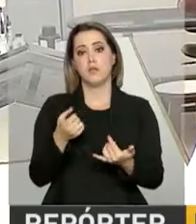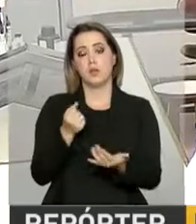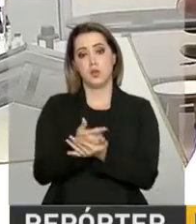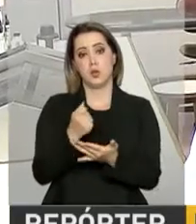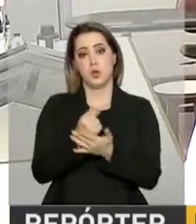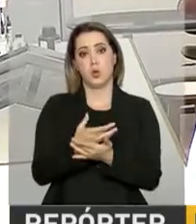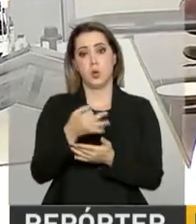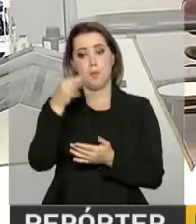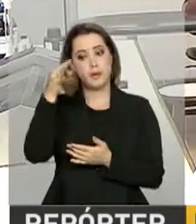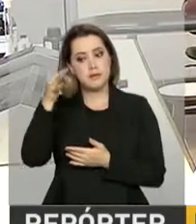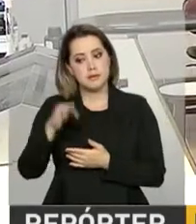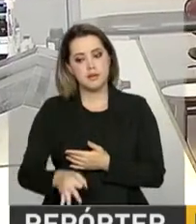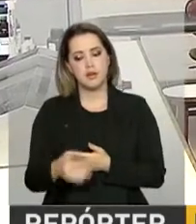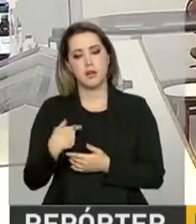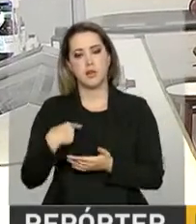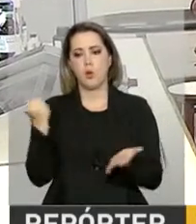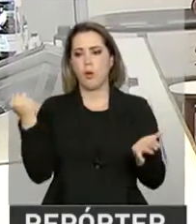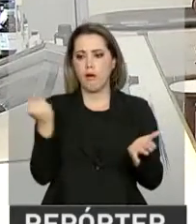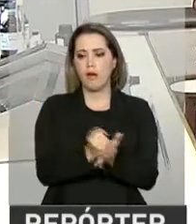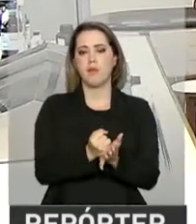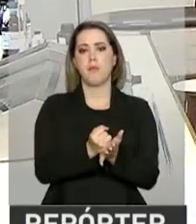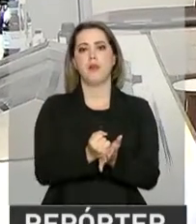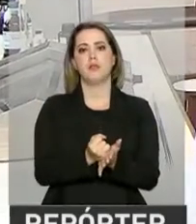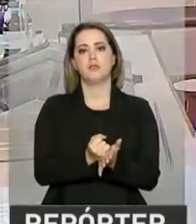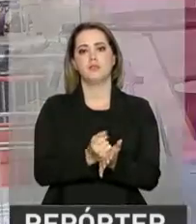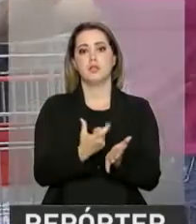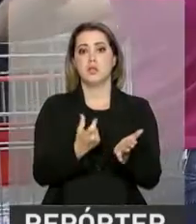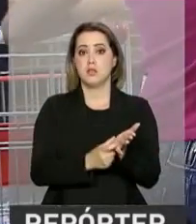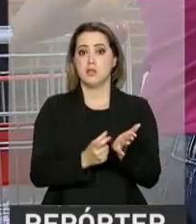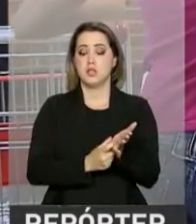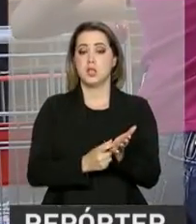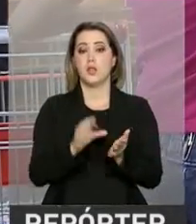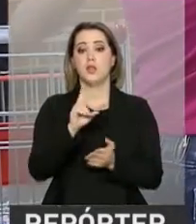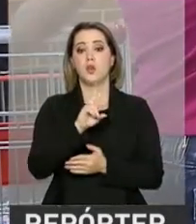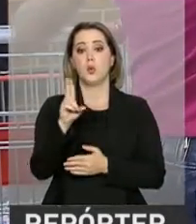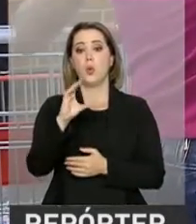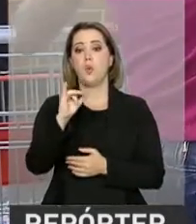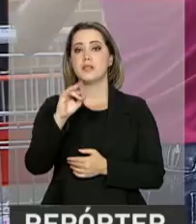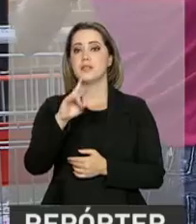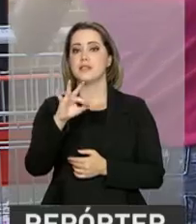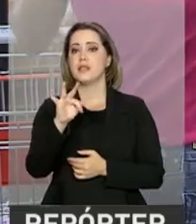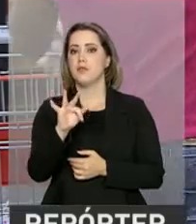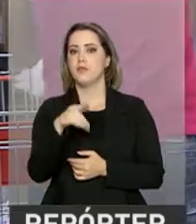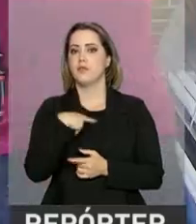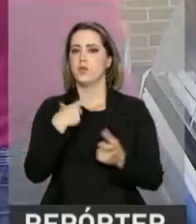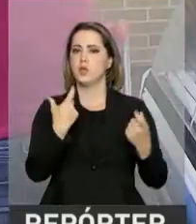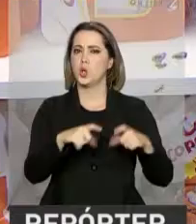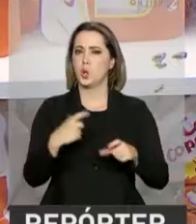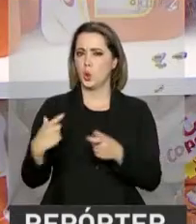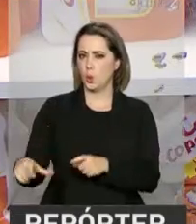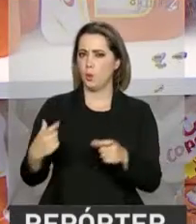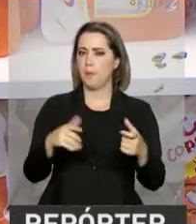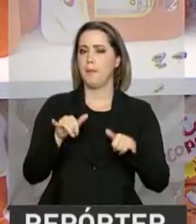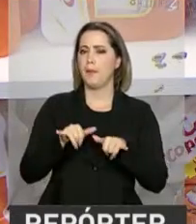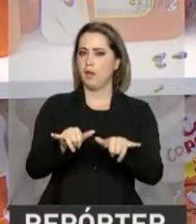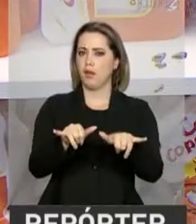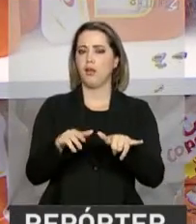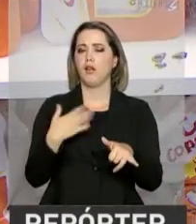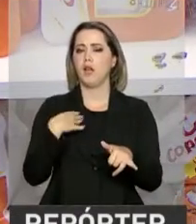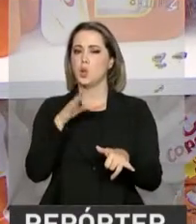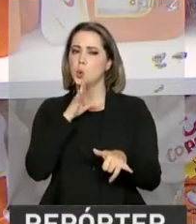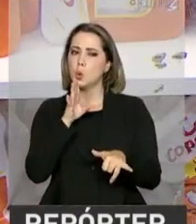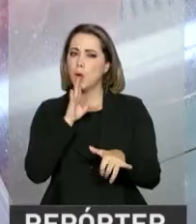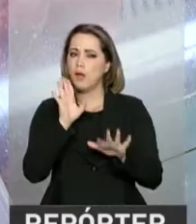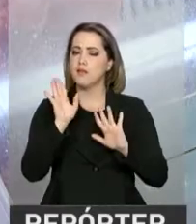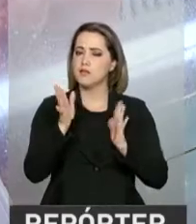produtos certificados, que são produtos que possuem o CIF, e fazer a compra em locais idôneos, onde a gente de alguma forma